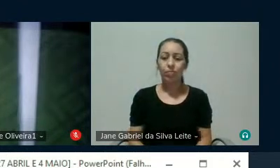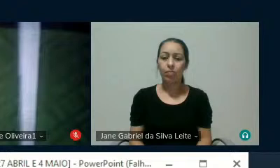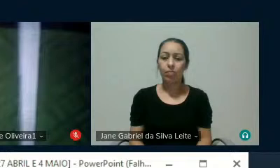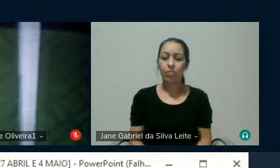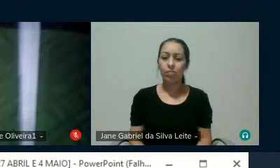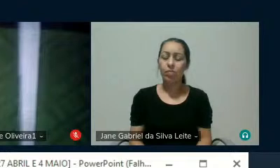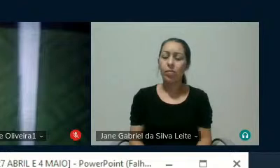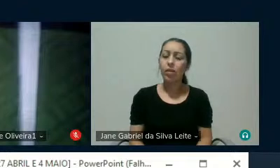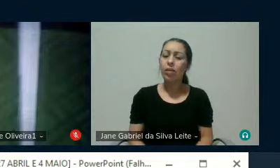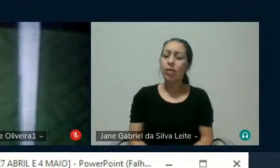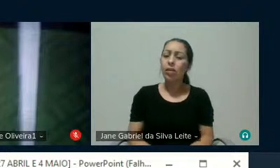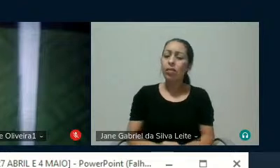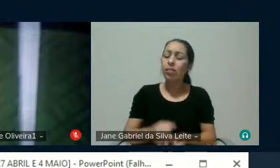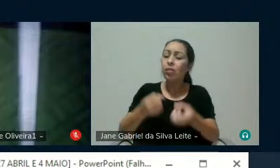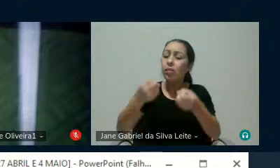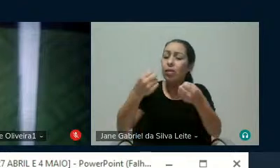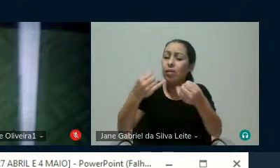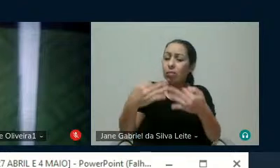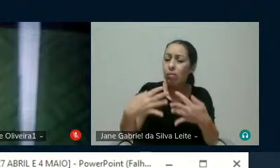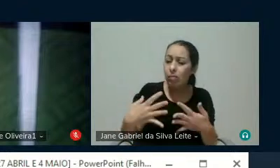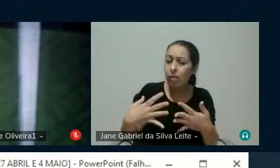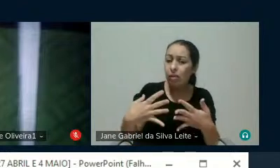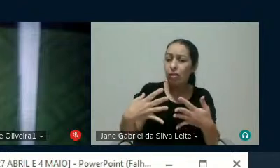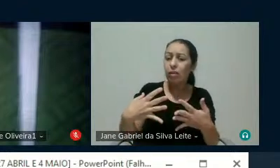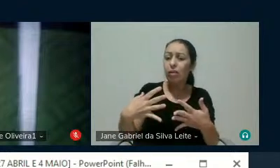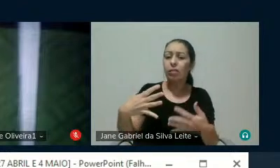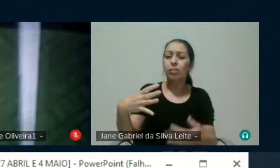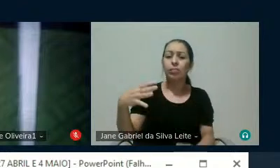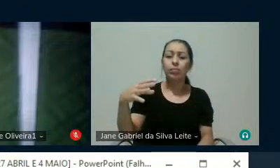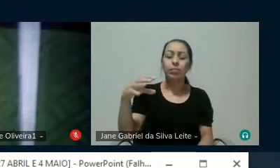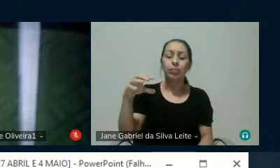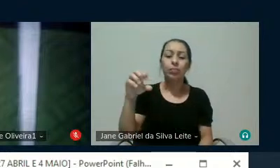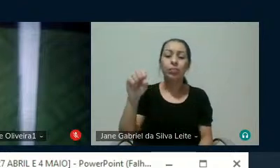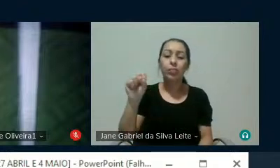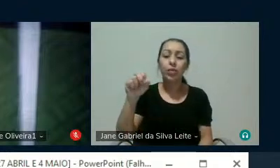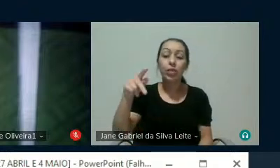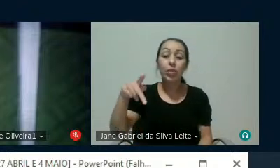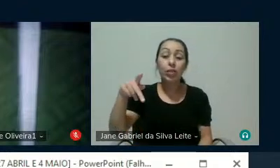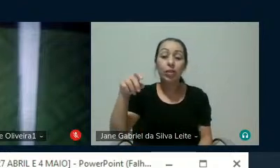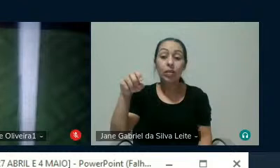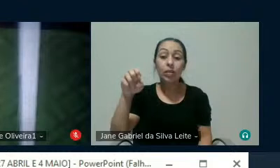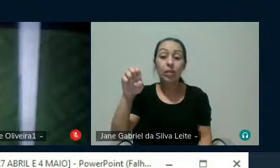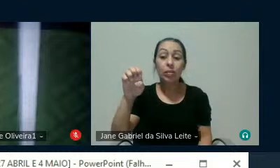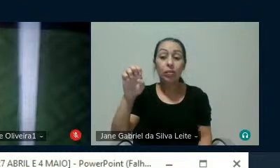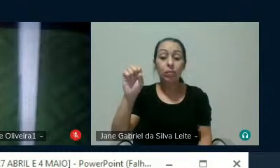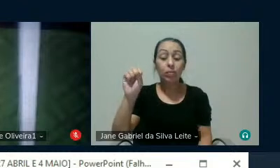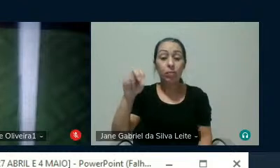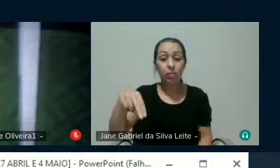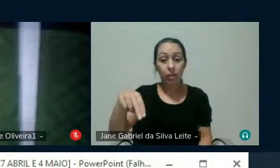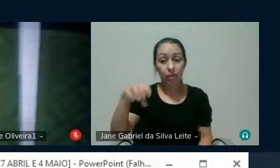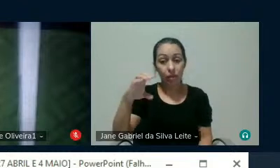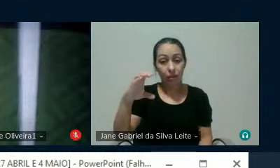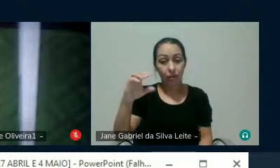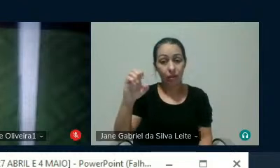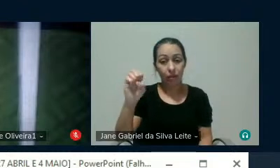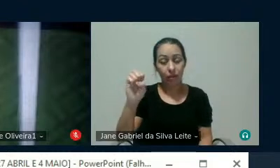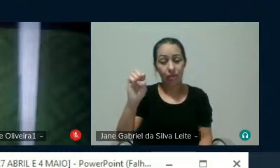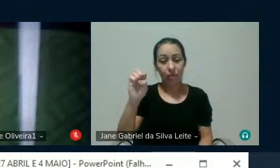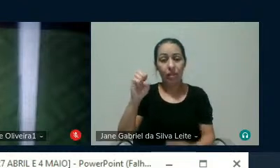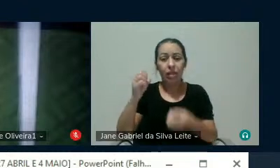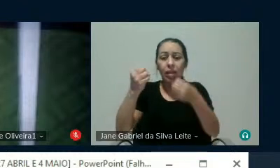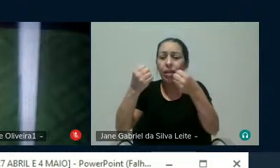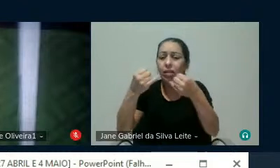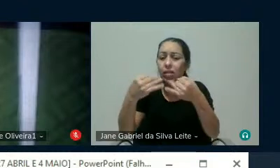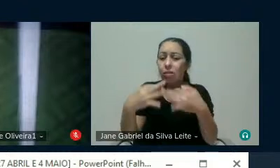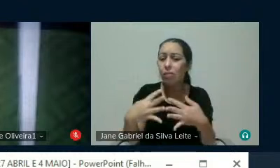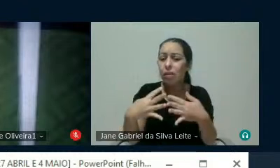E ela coloca também, ela continua reforçando, ela dizendo assim que a literatura brasileira deve incluir e valorizar a literatura